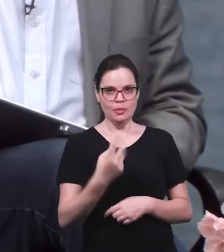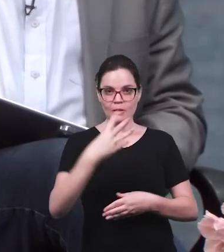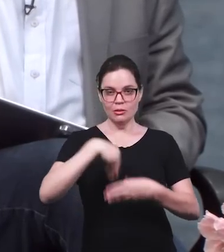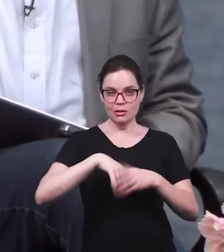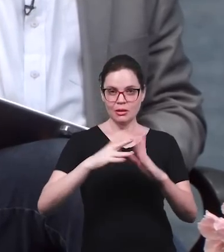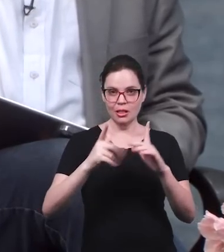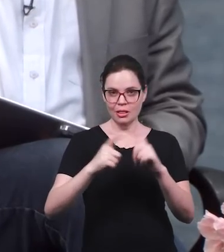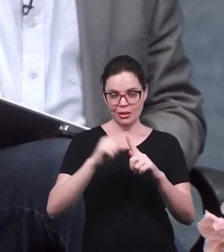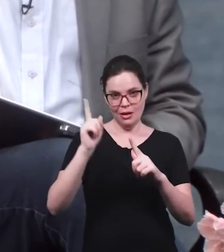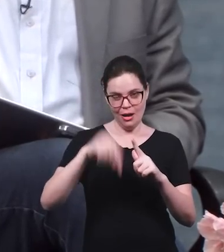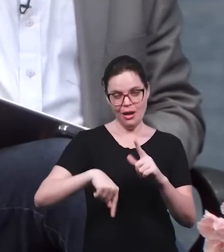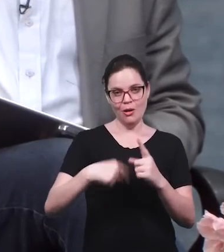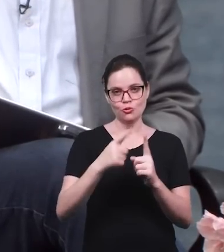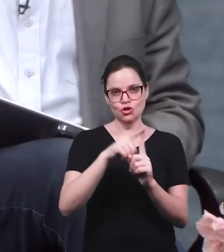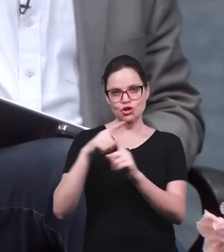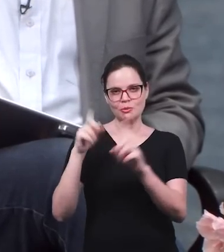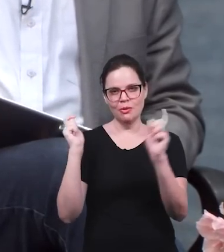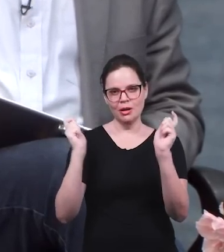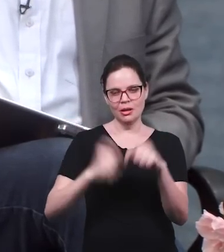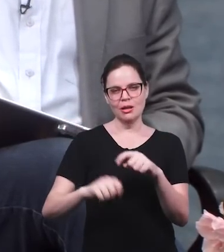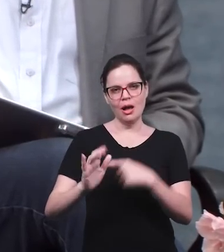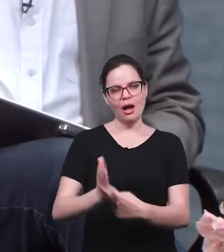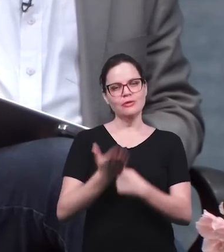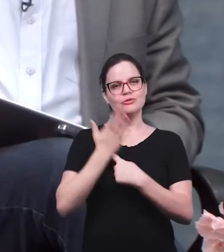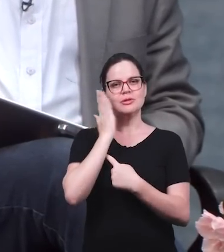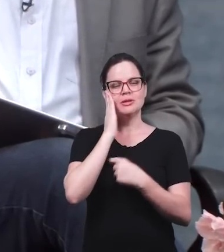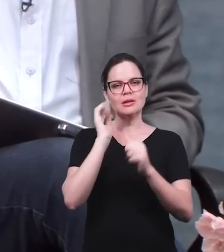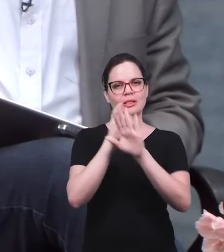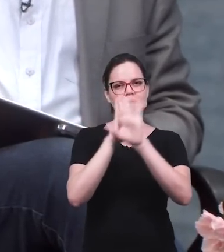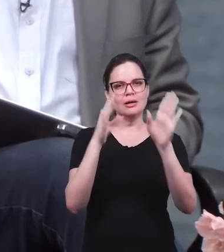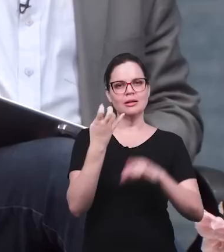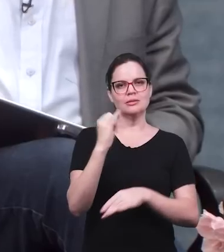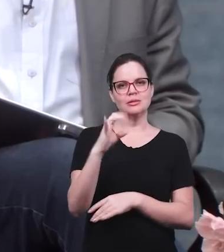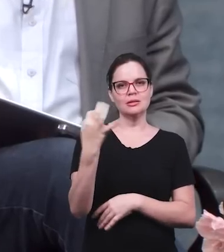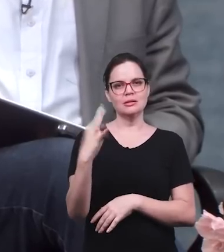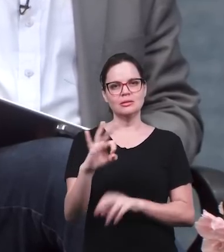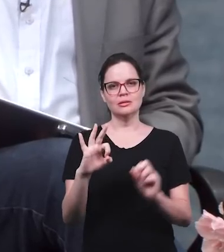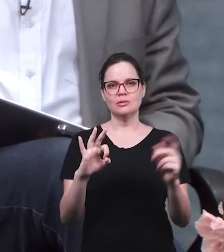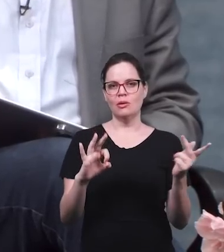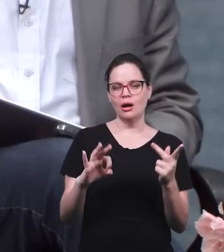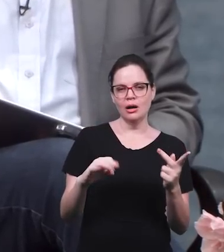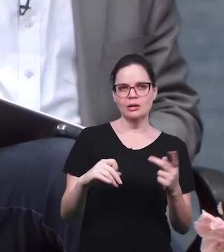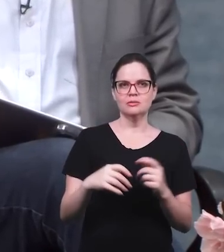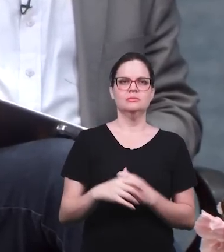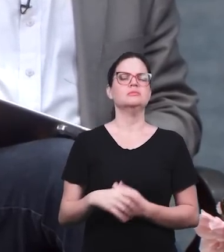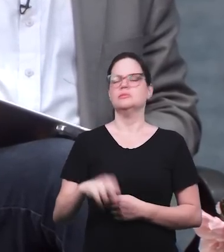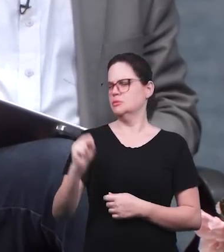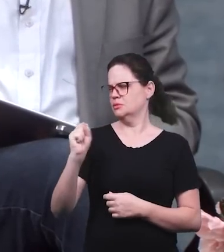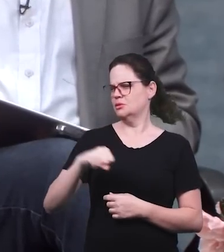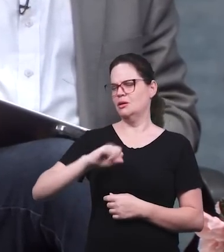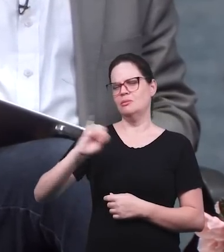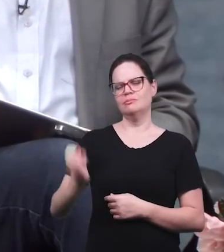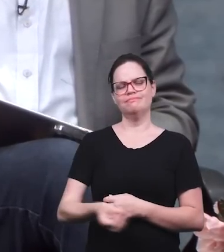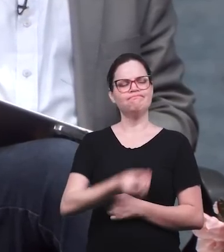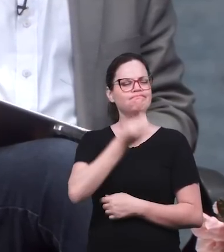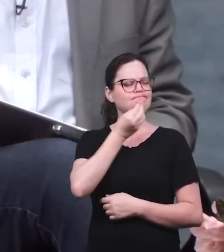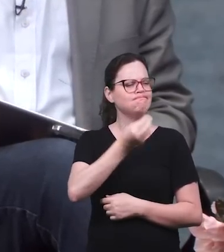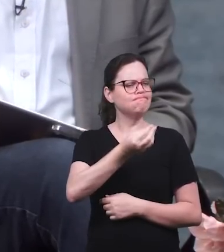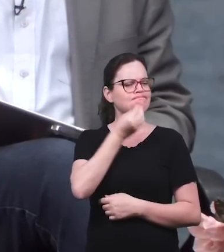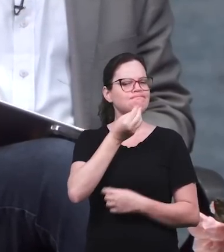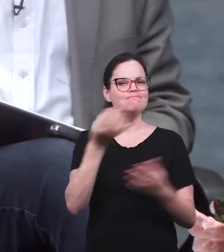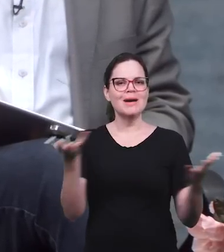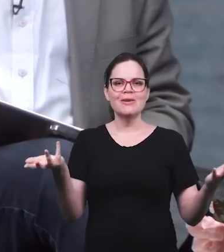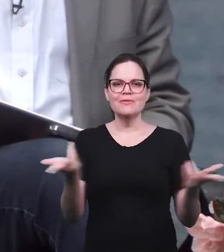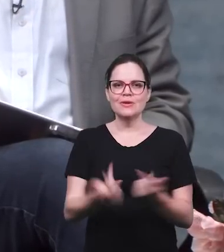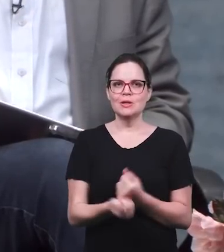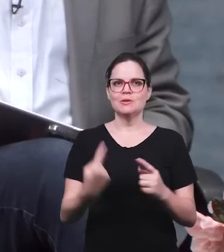O corpo é uma alternativa para trazer essa certeza, essa resposta? É um grande privilégio que nós